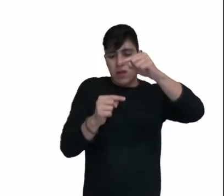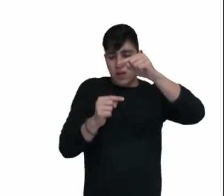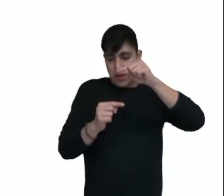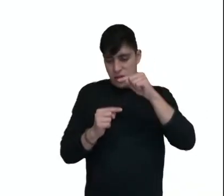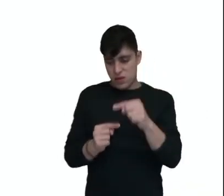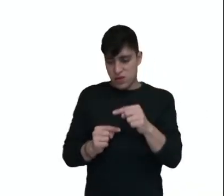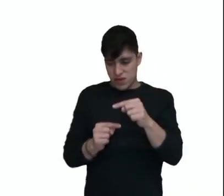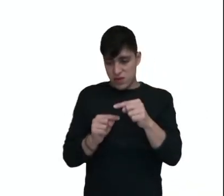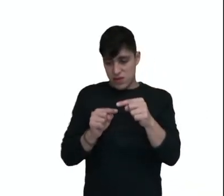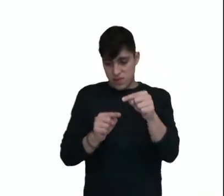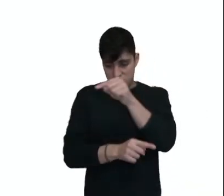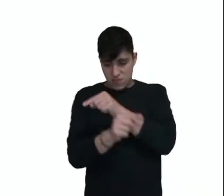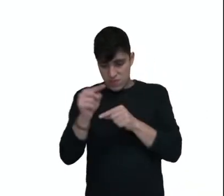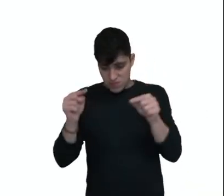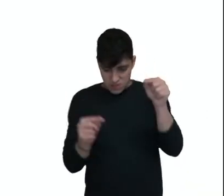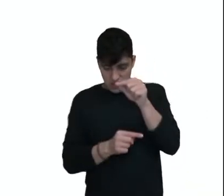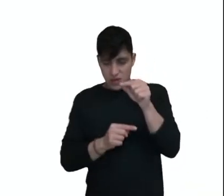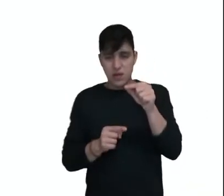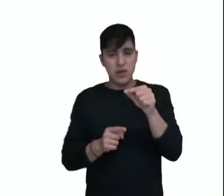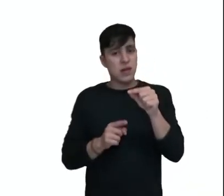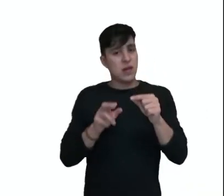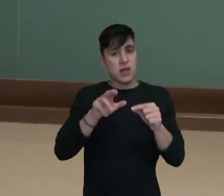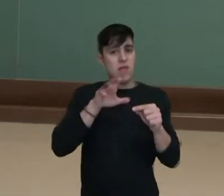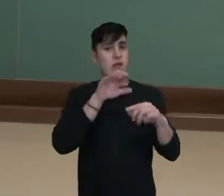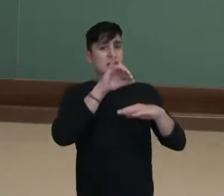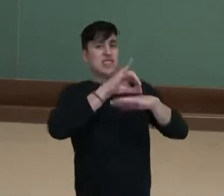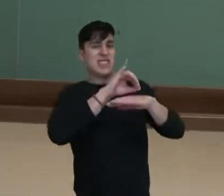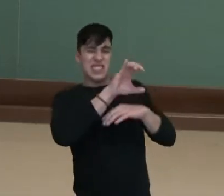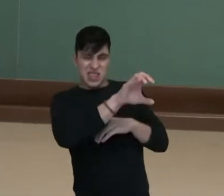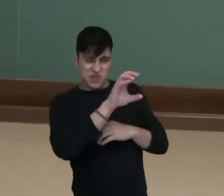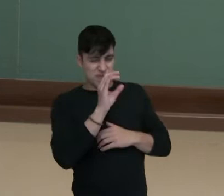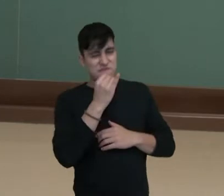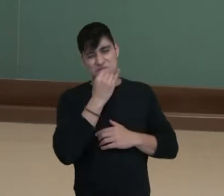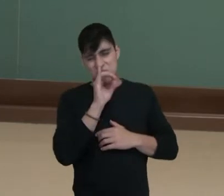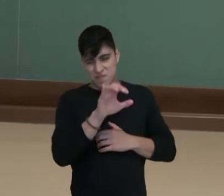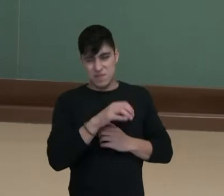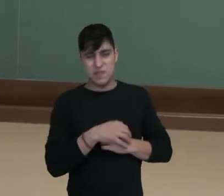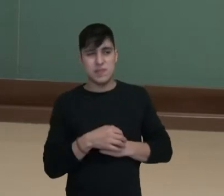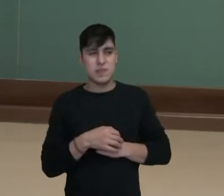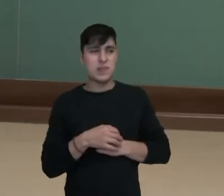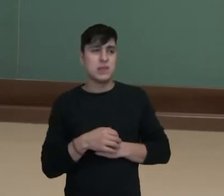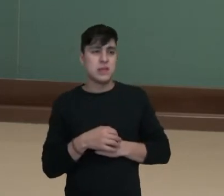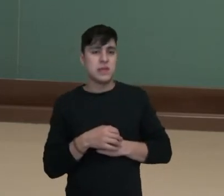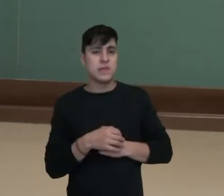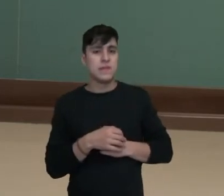4. Então, foi paracêntrica, não é no centrômero.